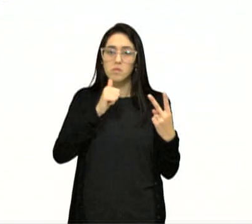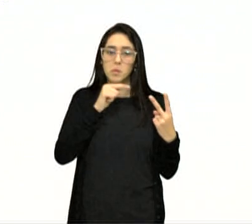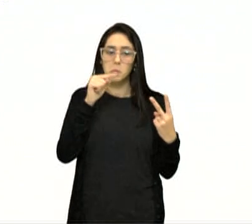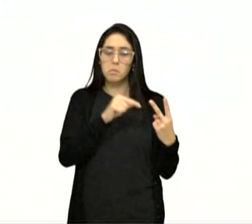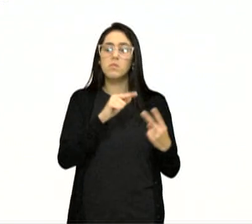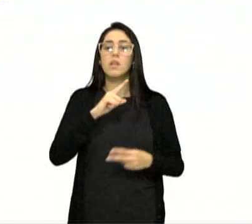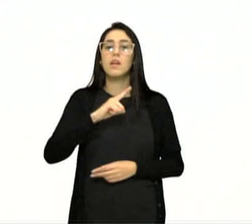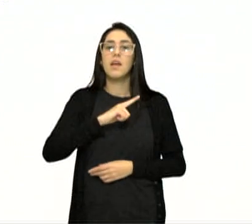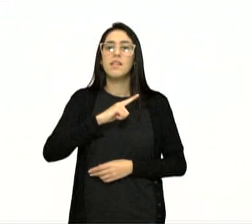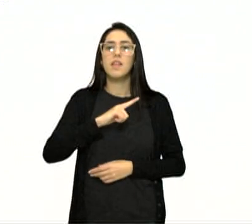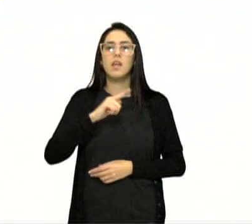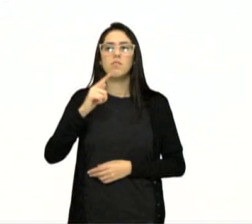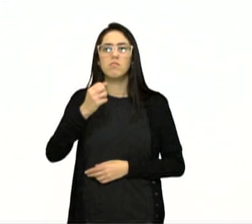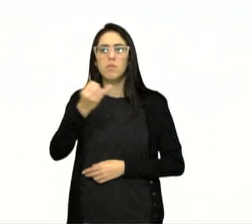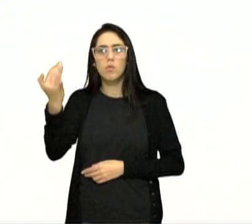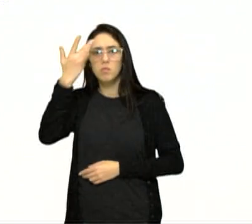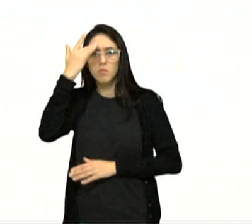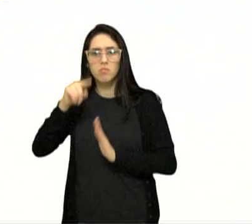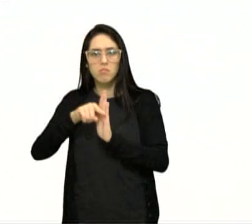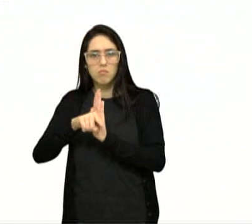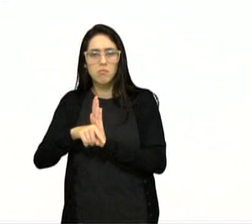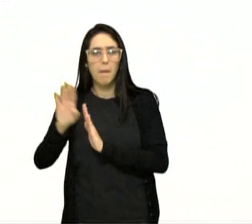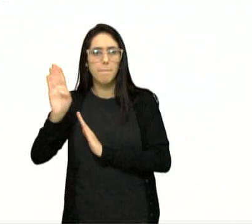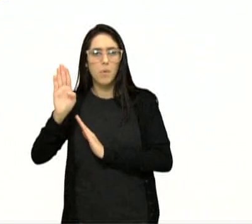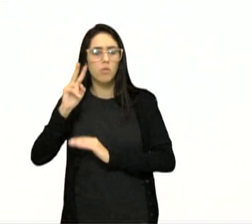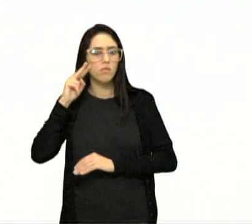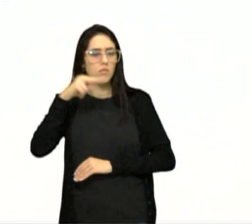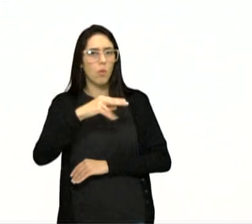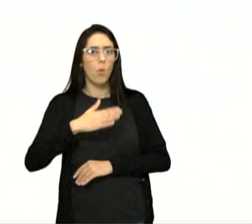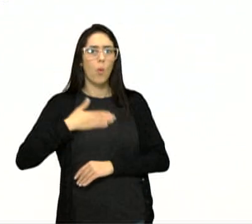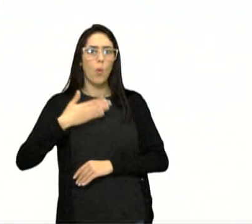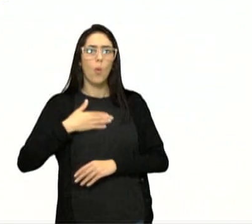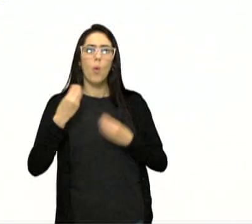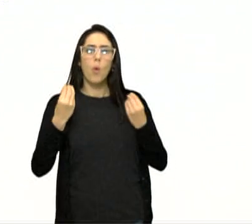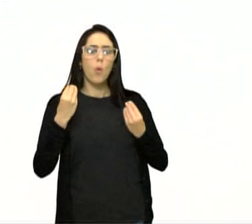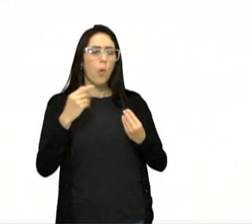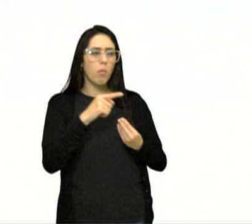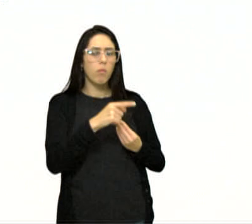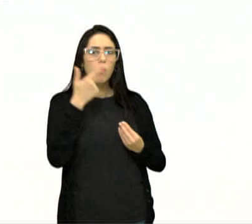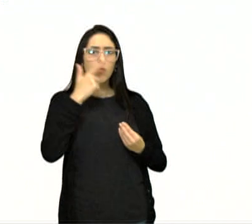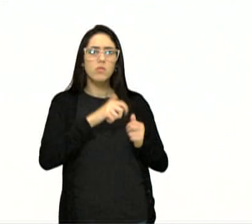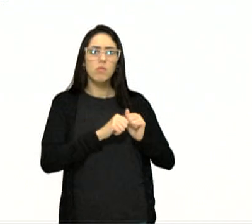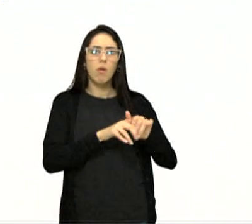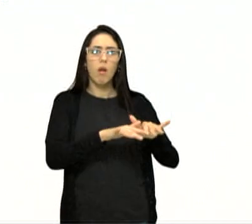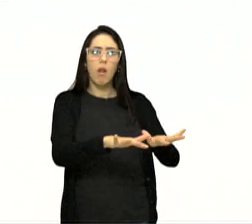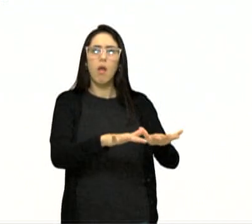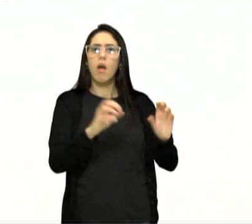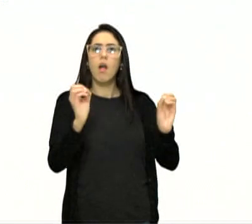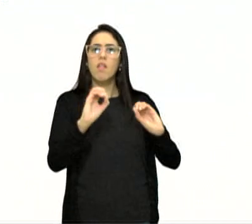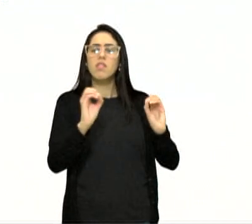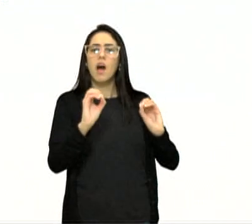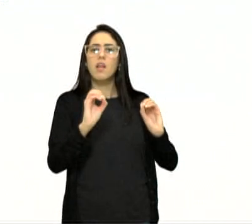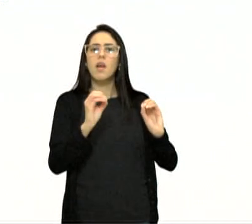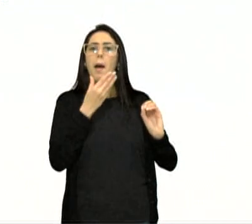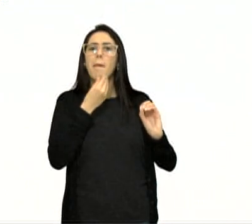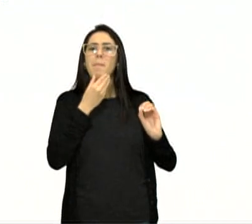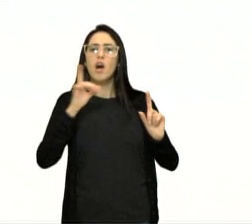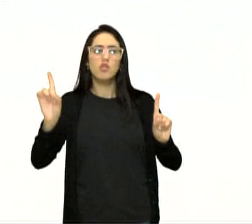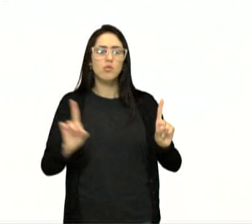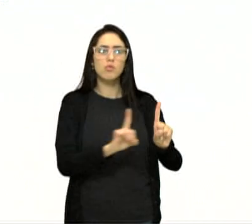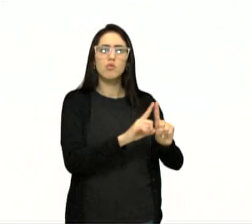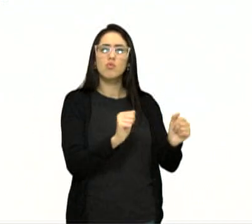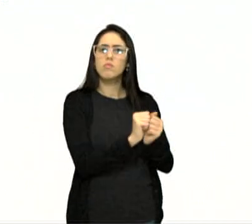serem capazes de se mostrarem capazes de procriar sem ter sido fecundados por machos, tá?